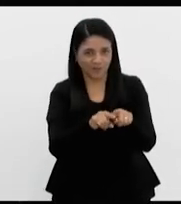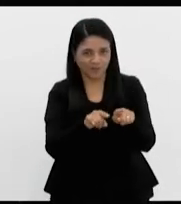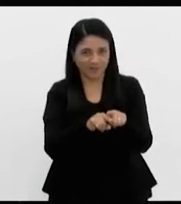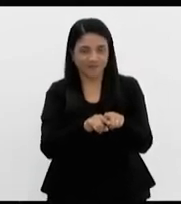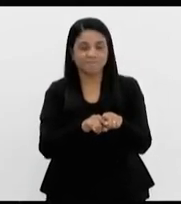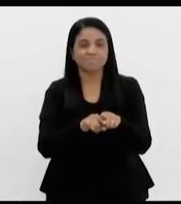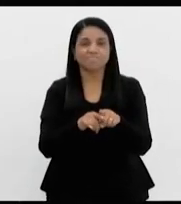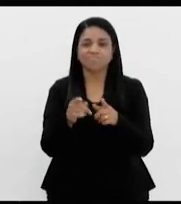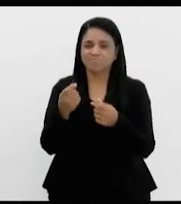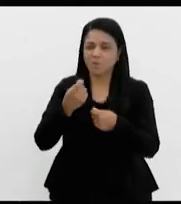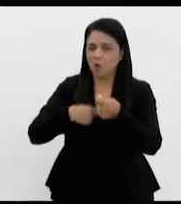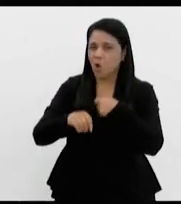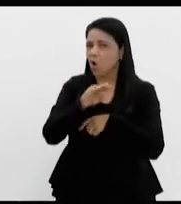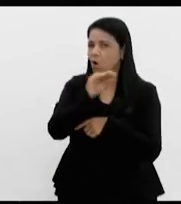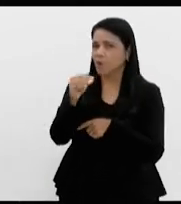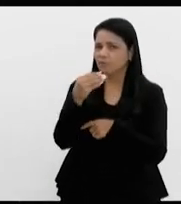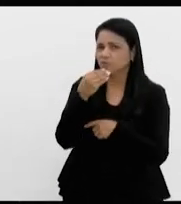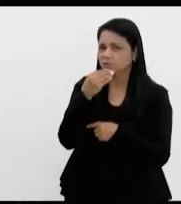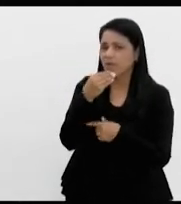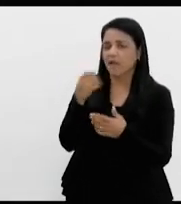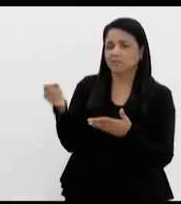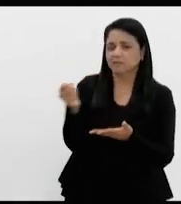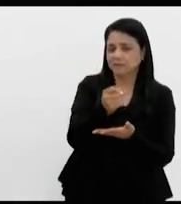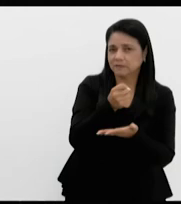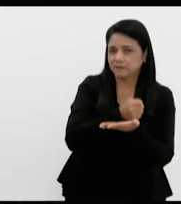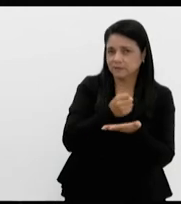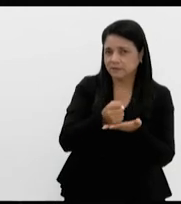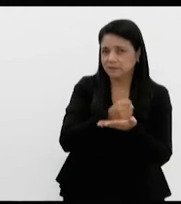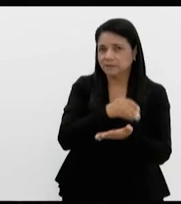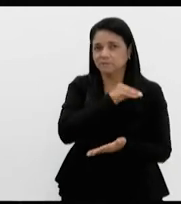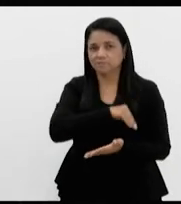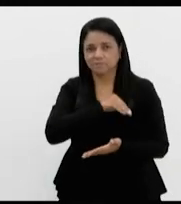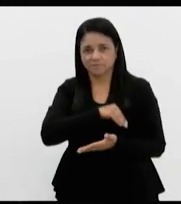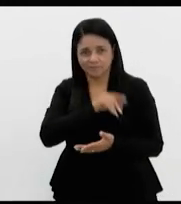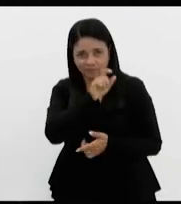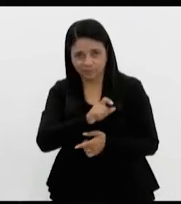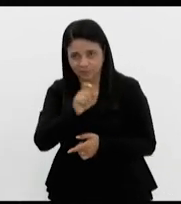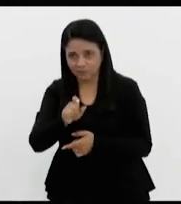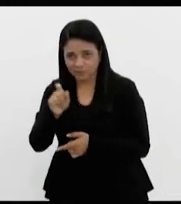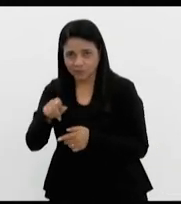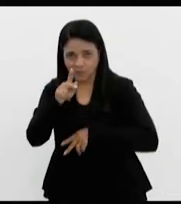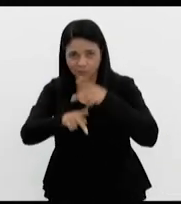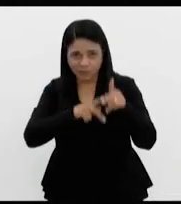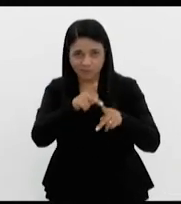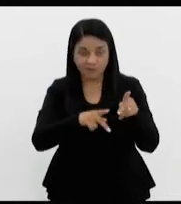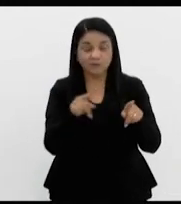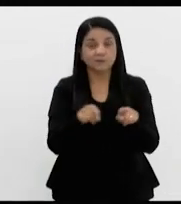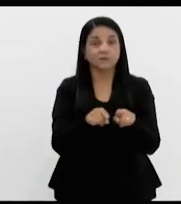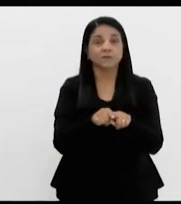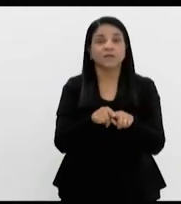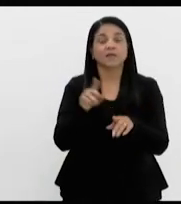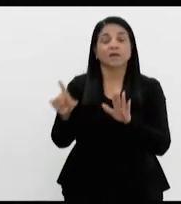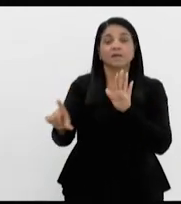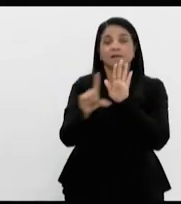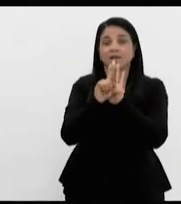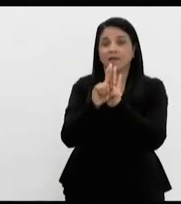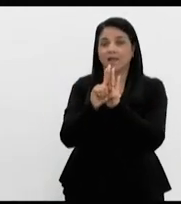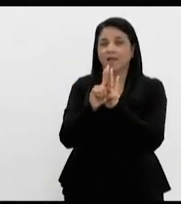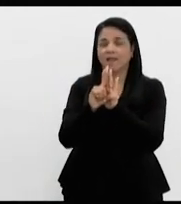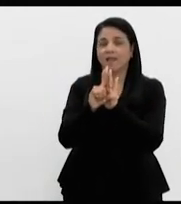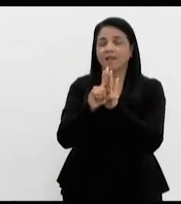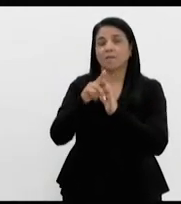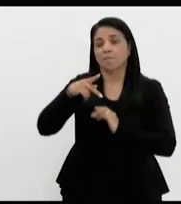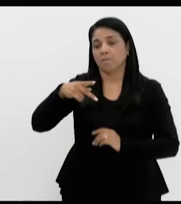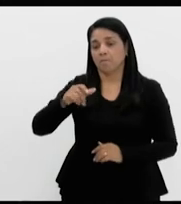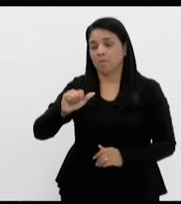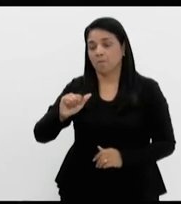gerando riqueza, oportunidade, emprego, renda para as pessoas. Está vindo aí também, além da Lei Paulo